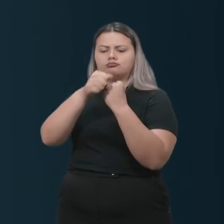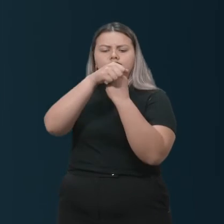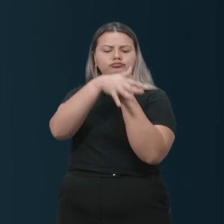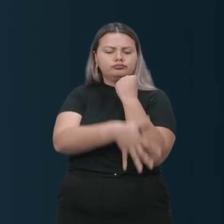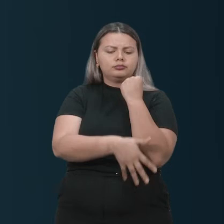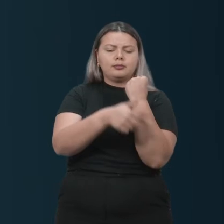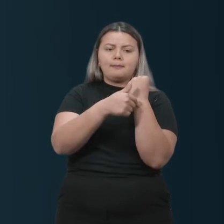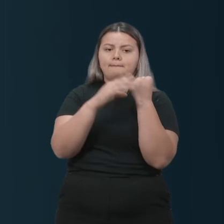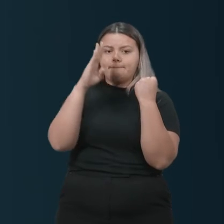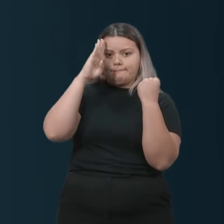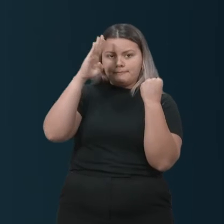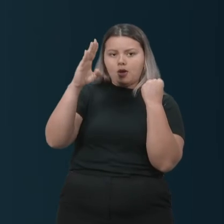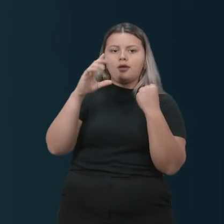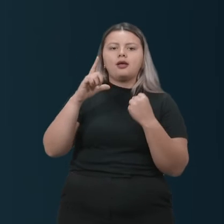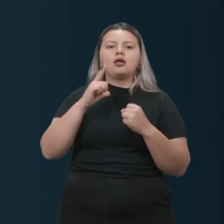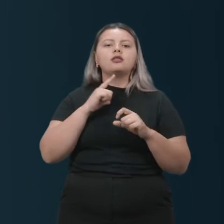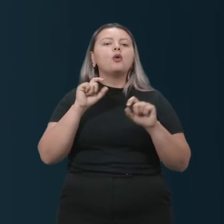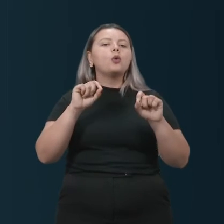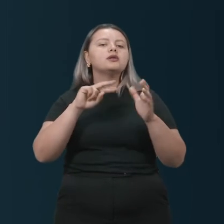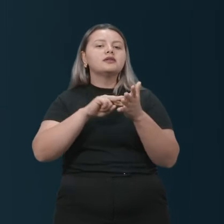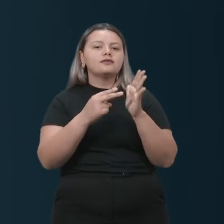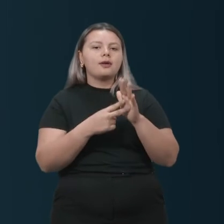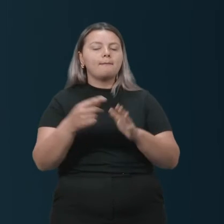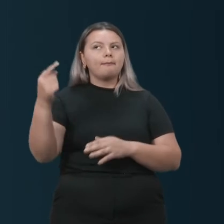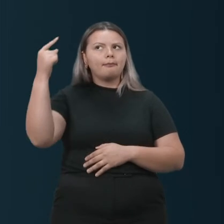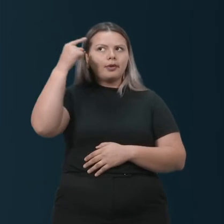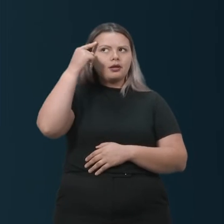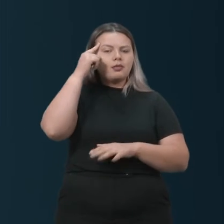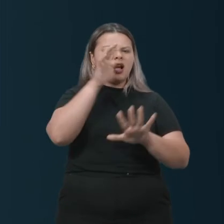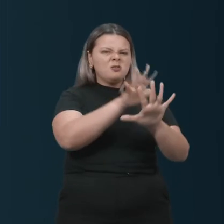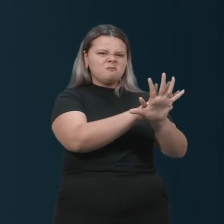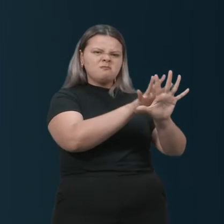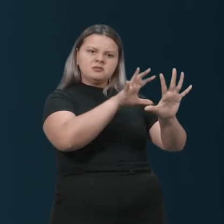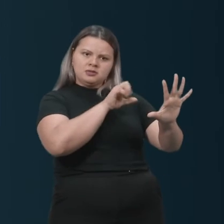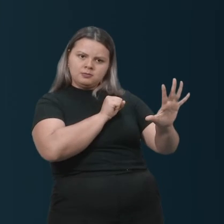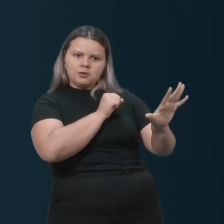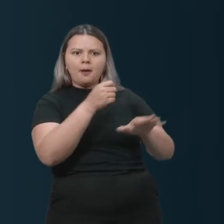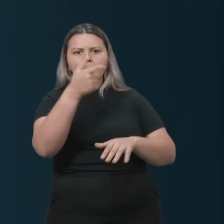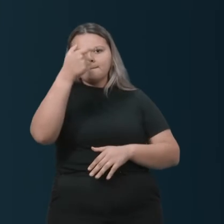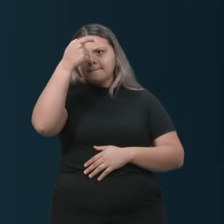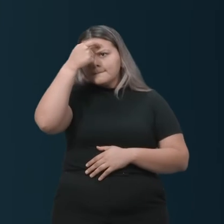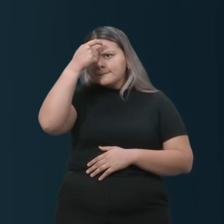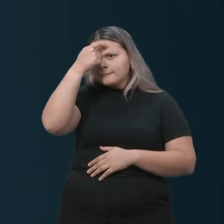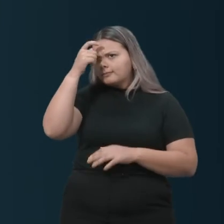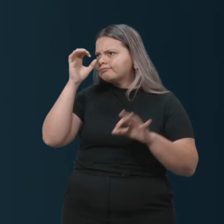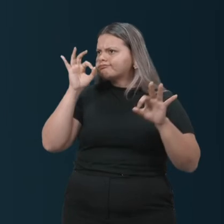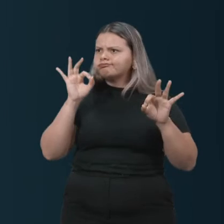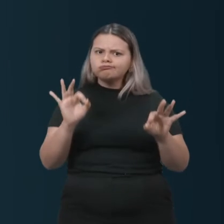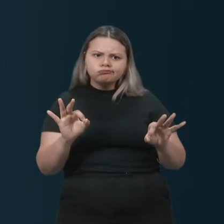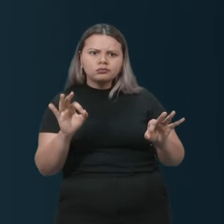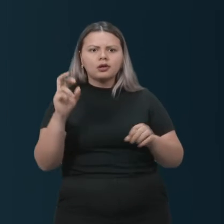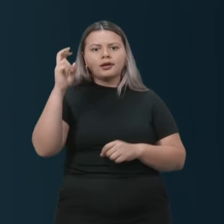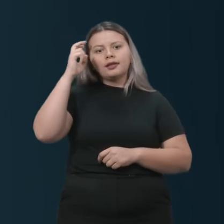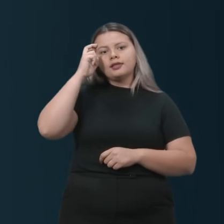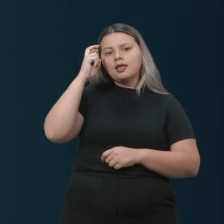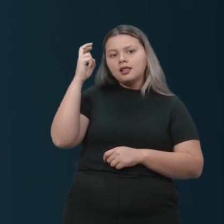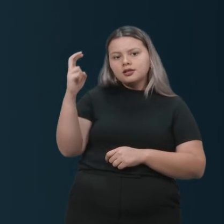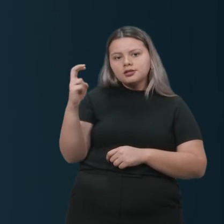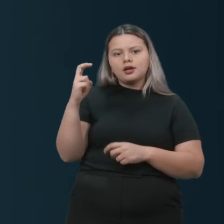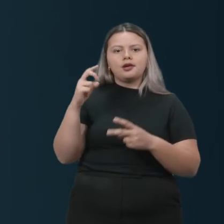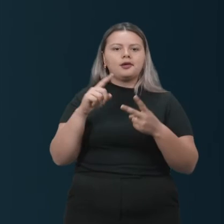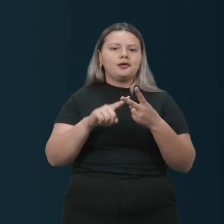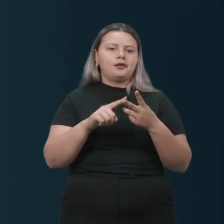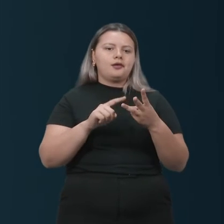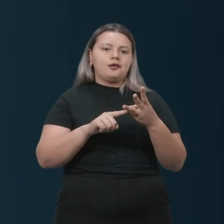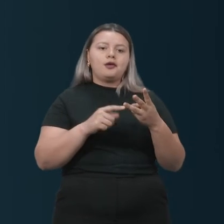nervoso central, incluindo o pensamento abstrato, a racionalidade, a inteligência,